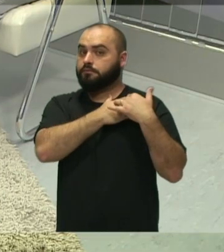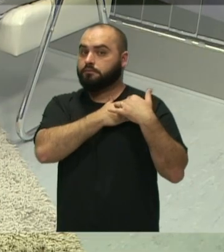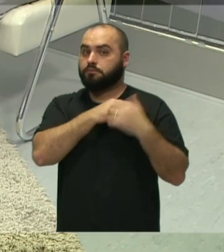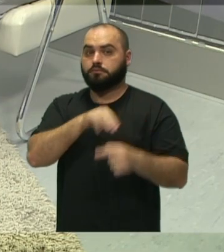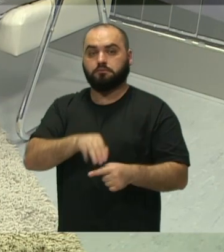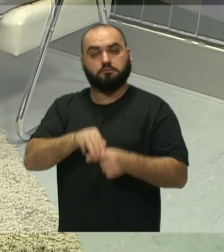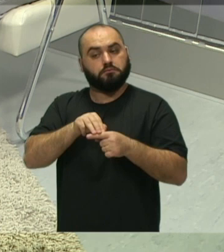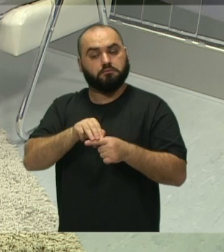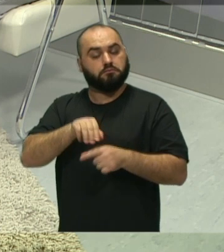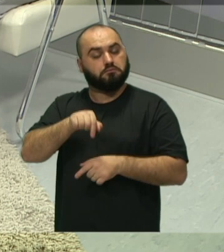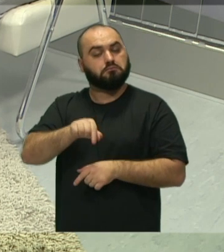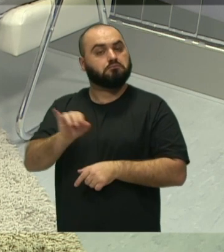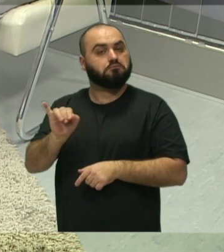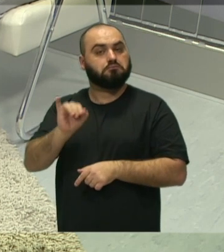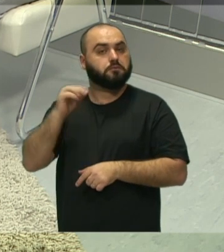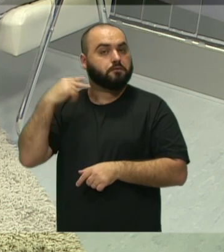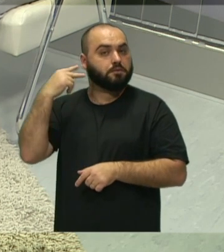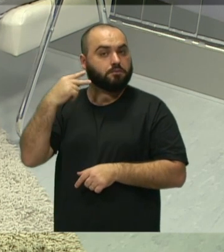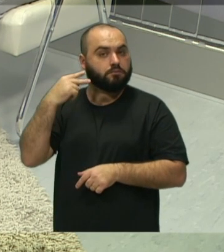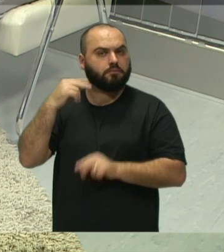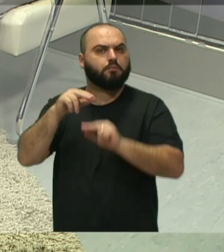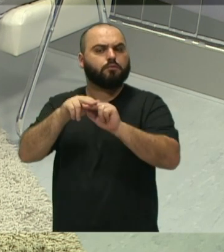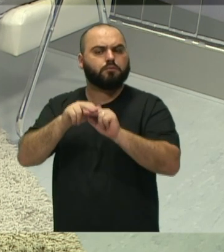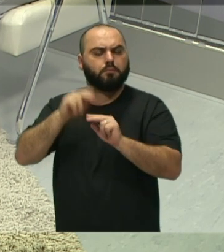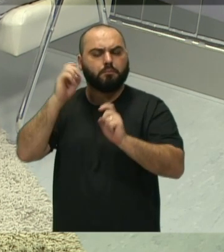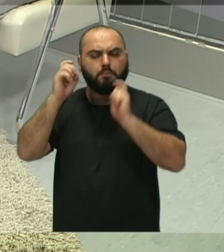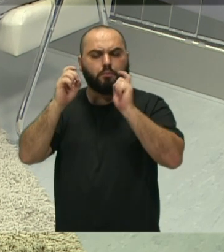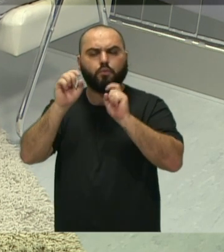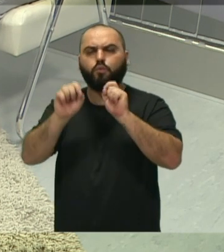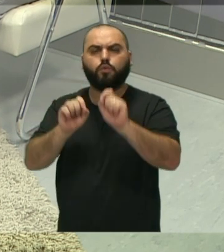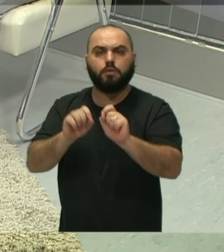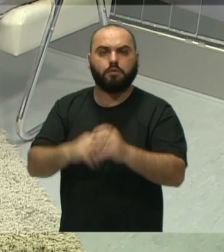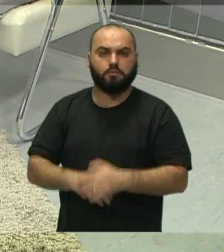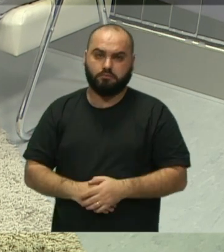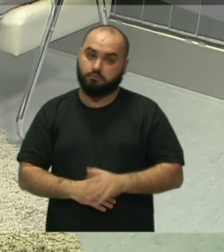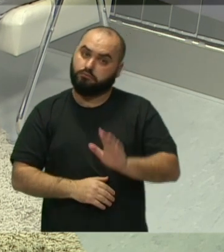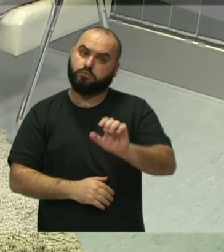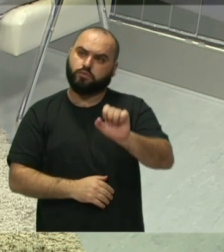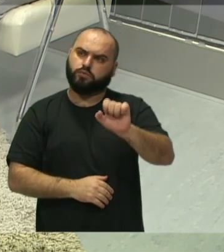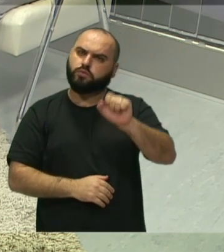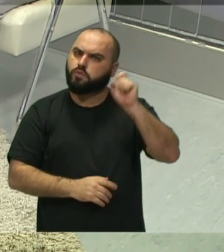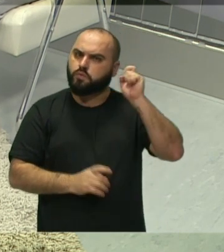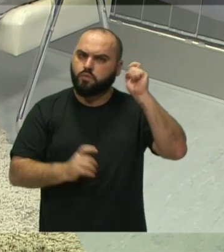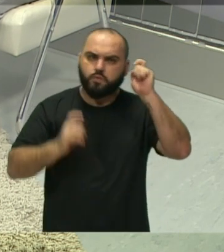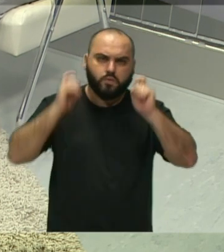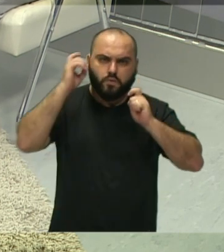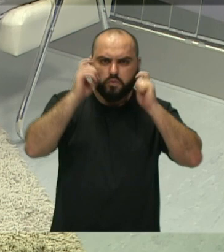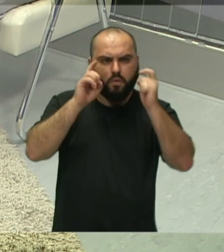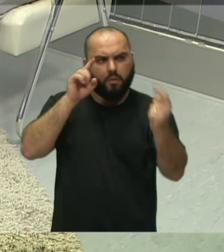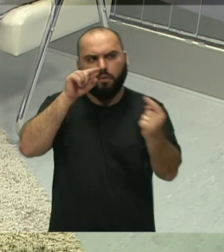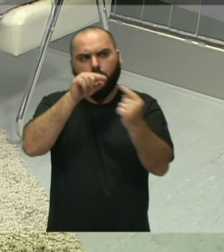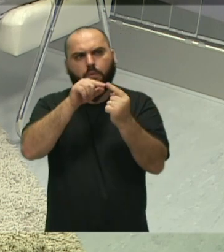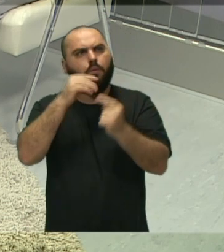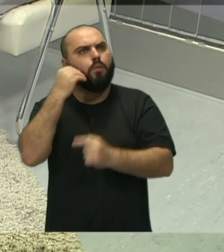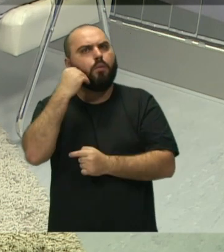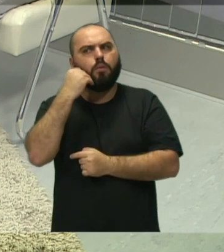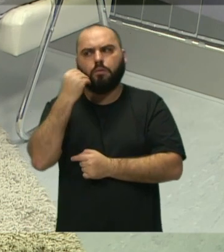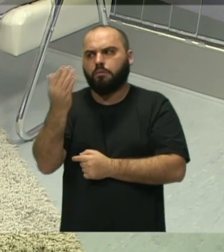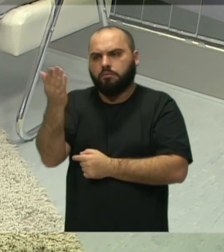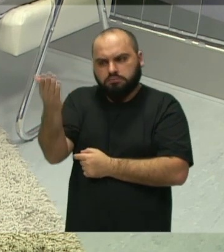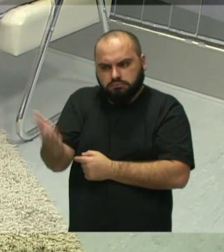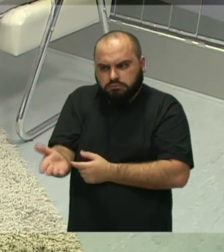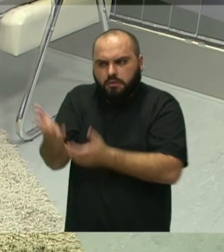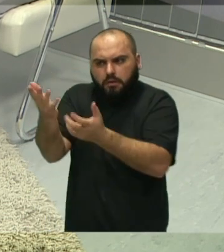nesse momento, qual é a minha preocupação? A minha preocupação, óbvio que a gente discute, óbvio que a gente